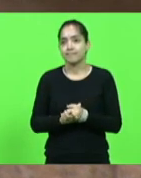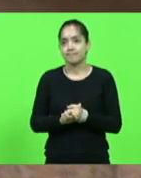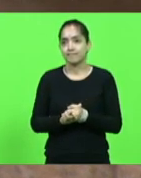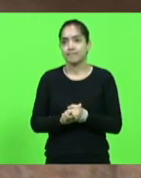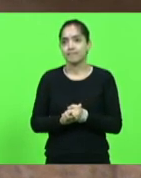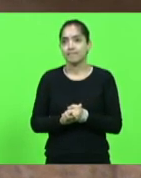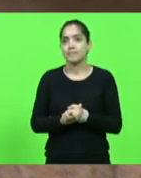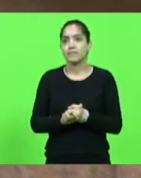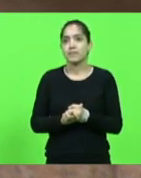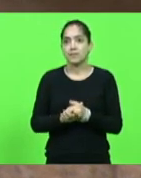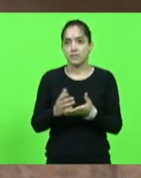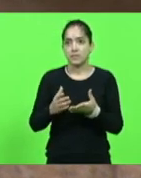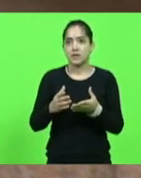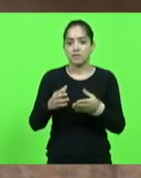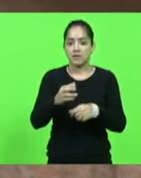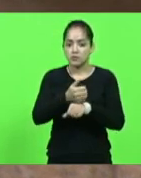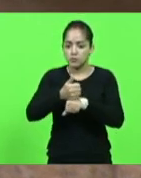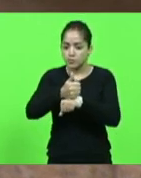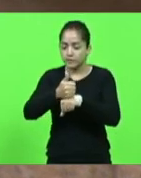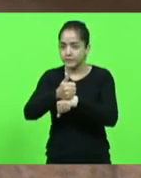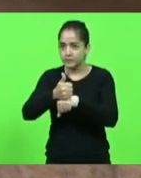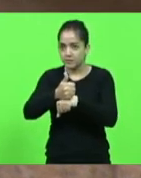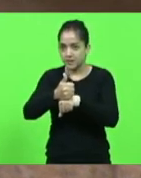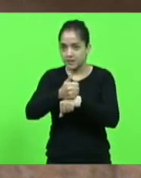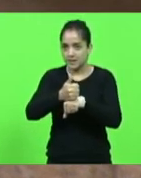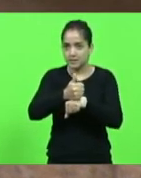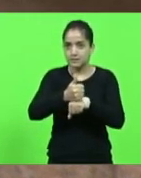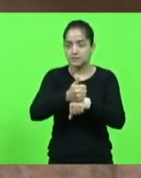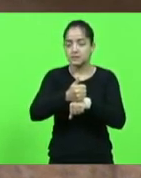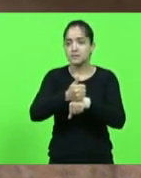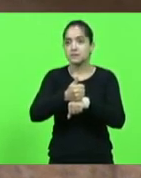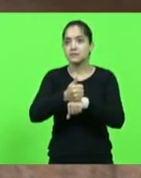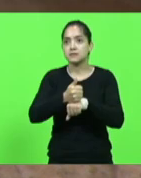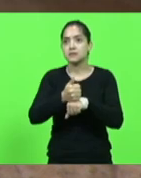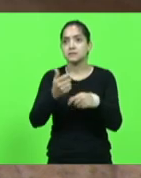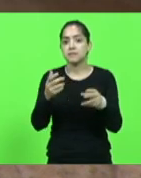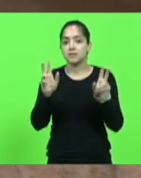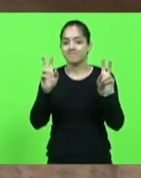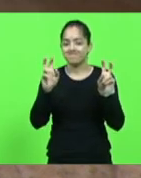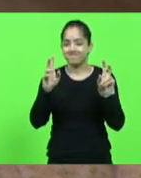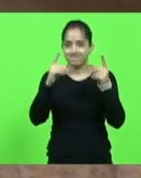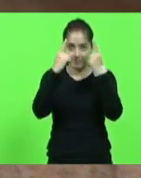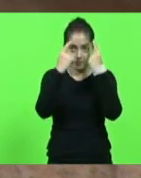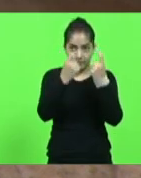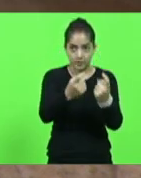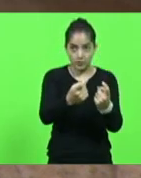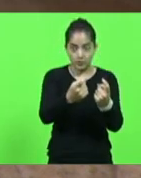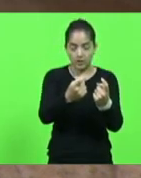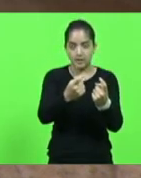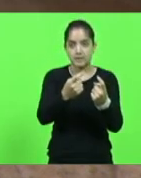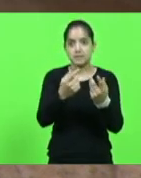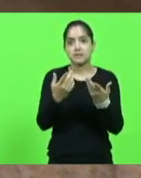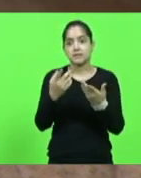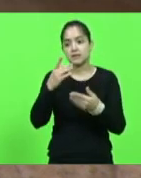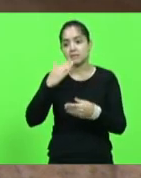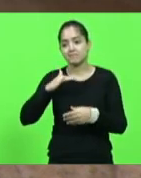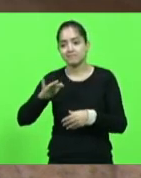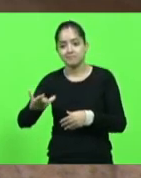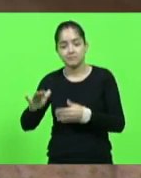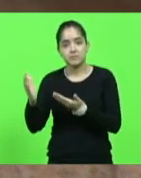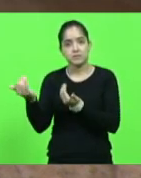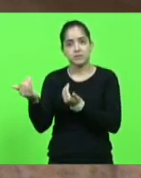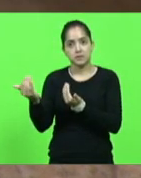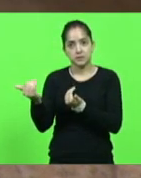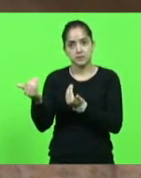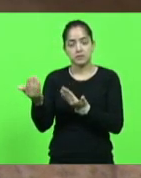vários especialistas para tratar da questão da violência contra criança e adolescente, mais especificamente